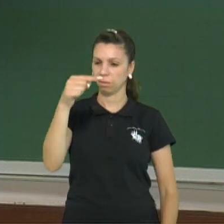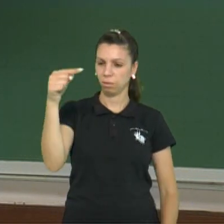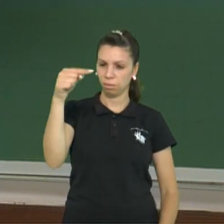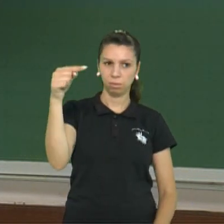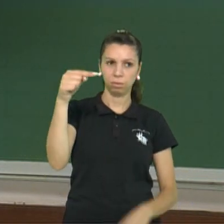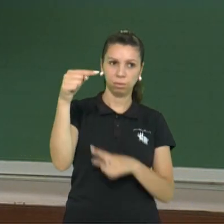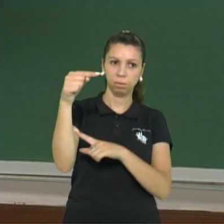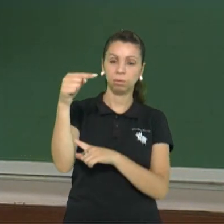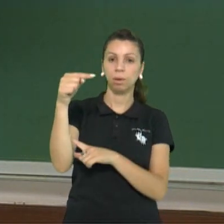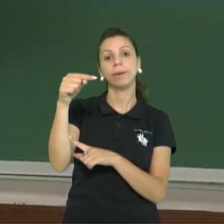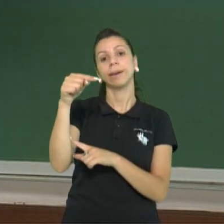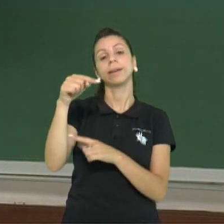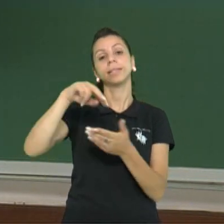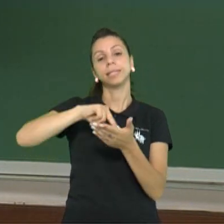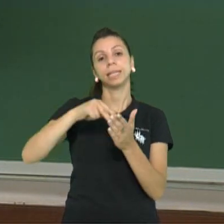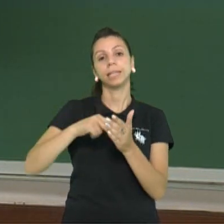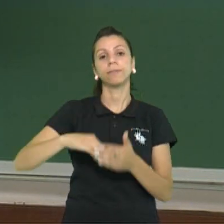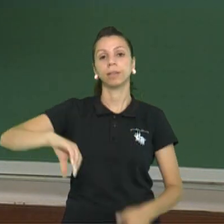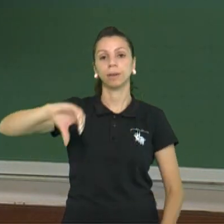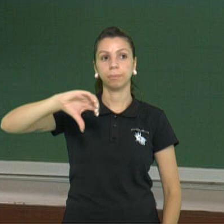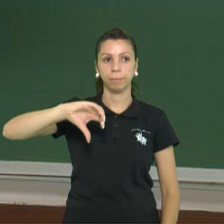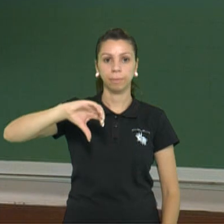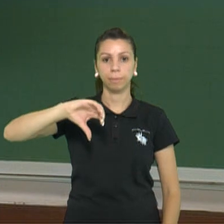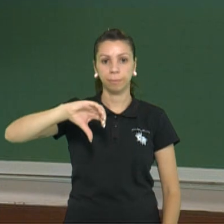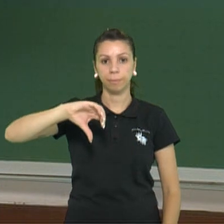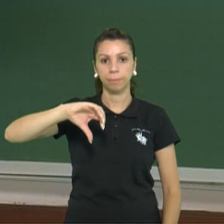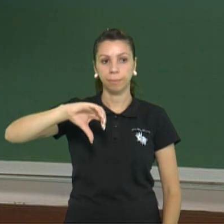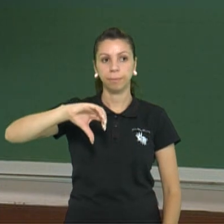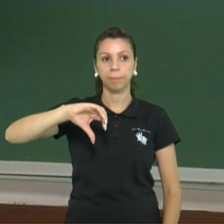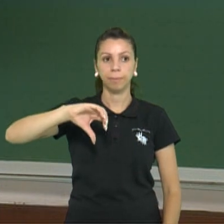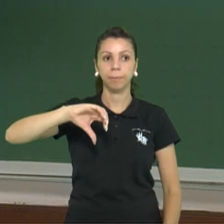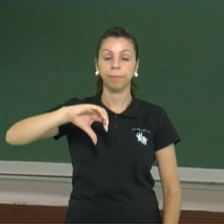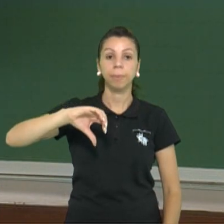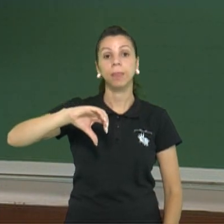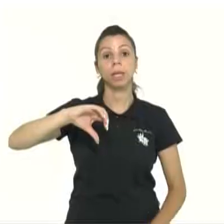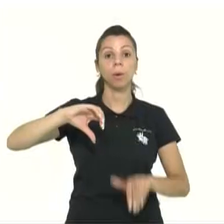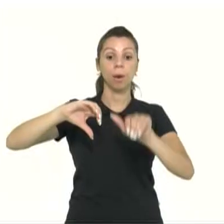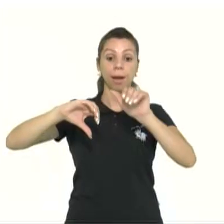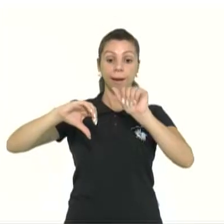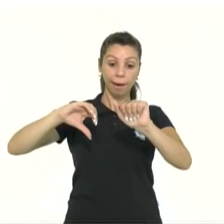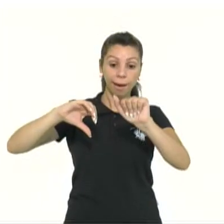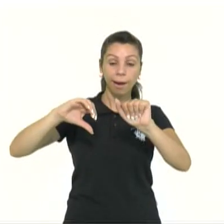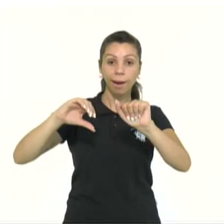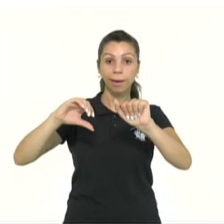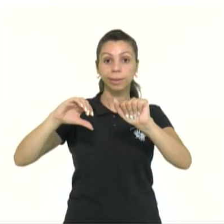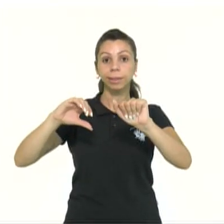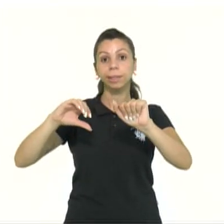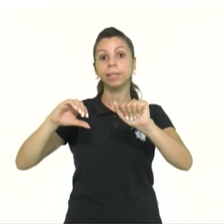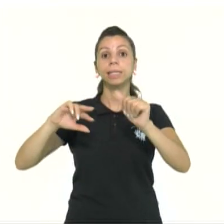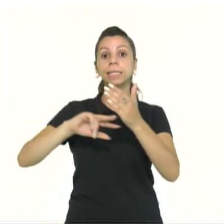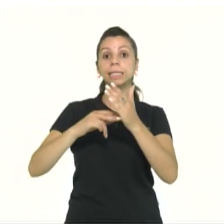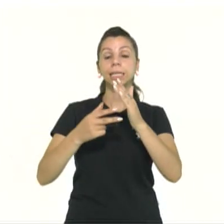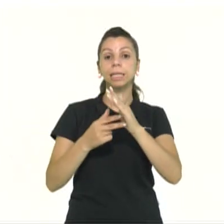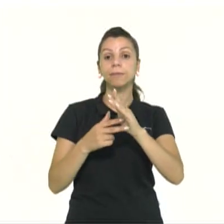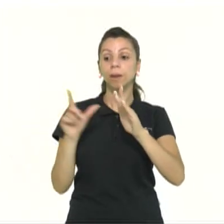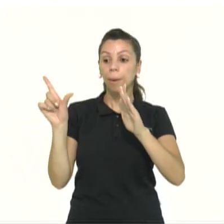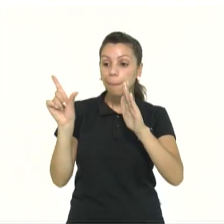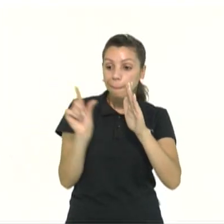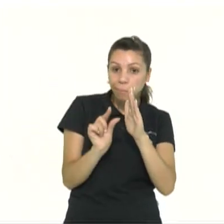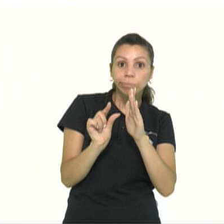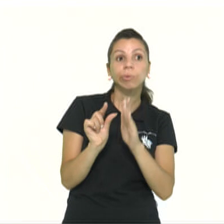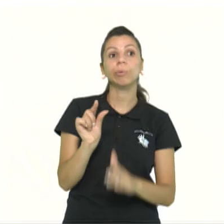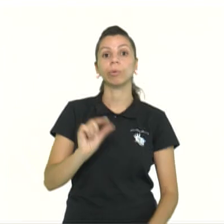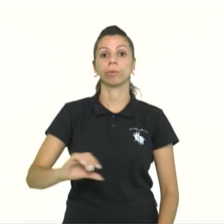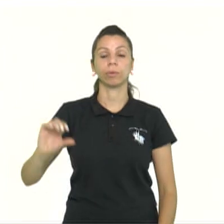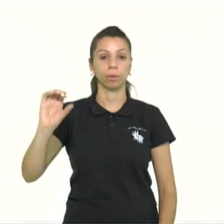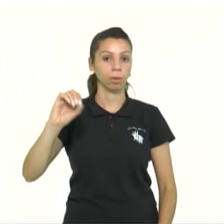aqui, concavidade voltada para baixo, né? Então, aqui A menor que zero, símbolo de menor. Quando um número é menor que zero,